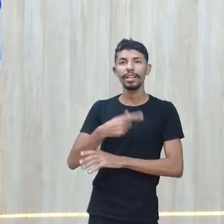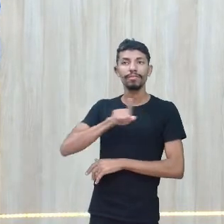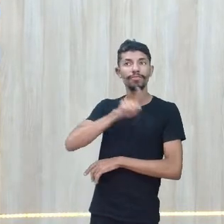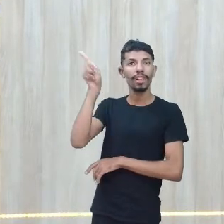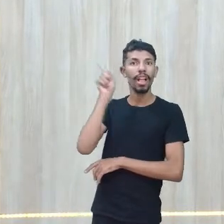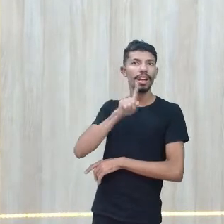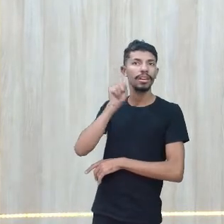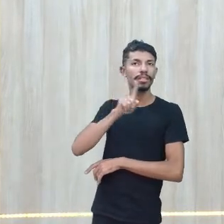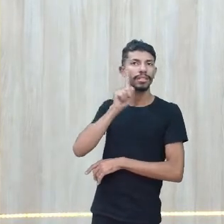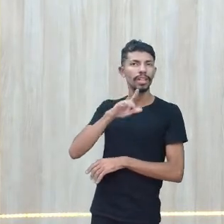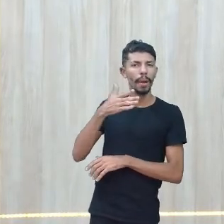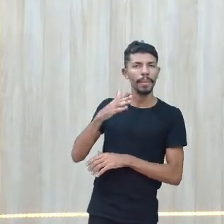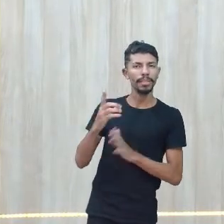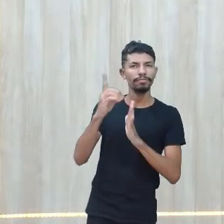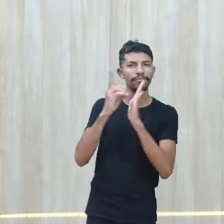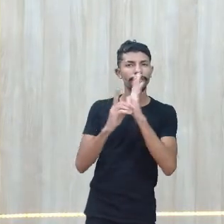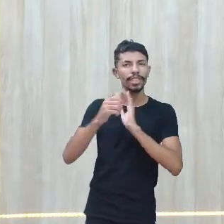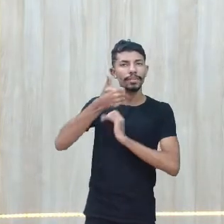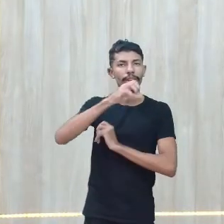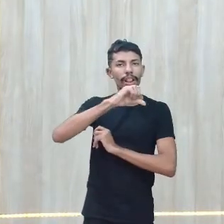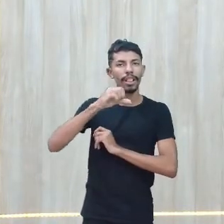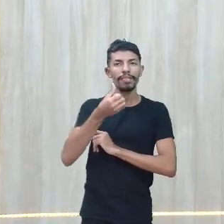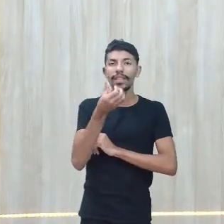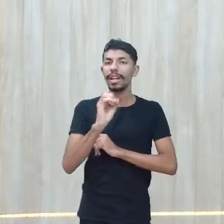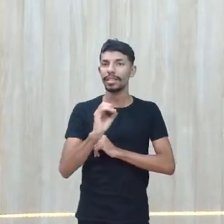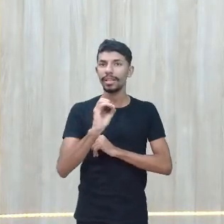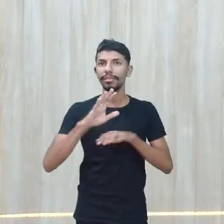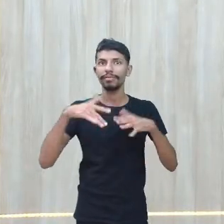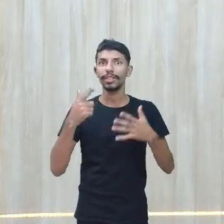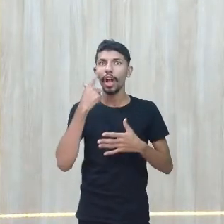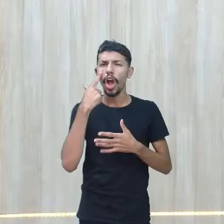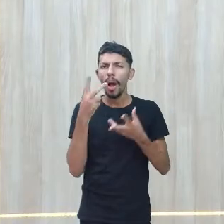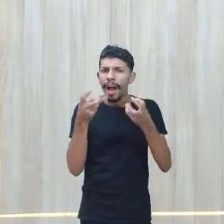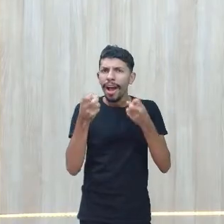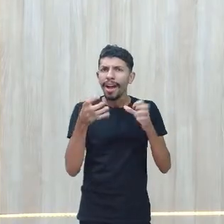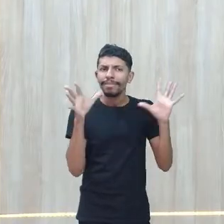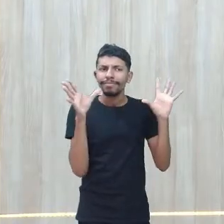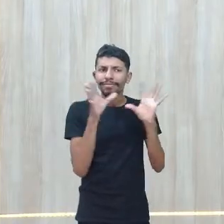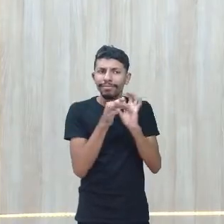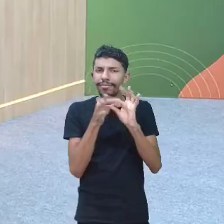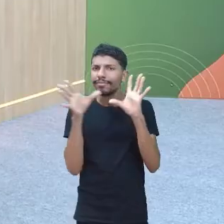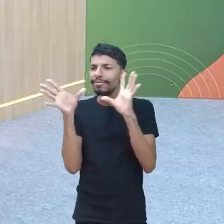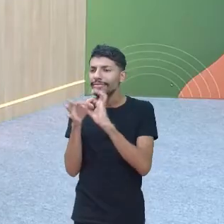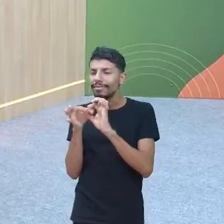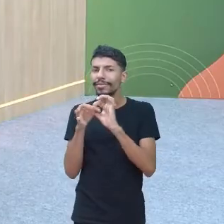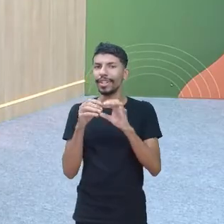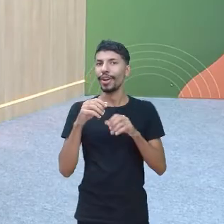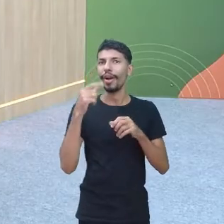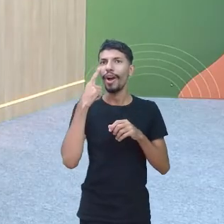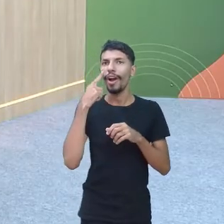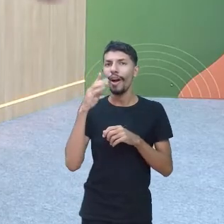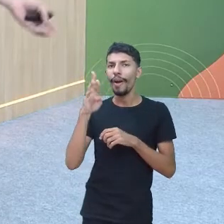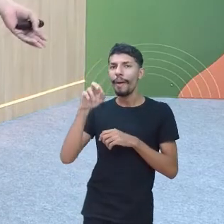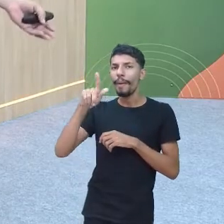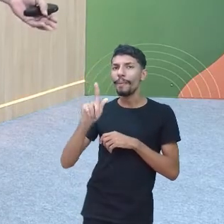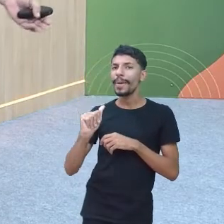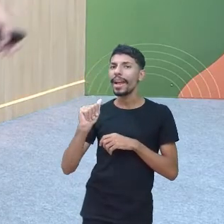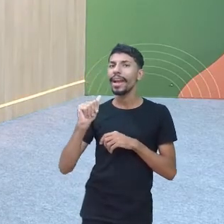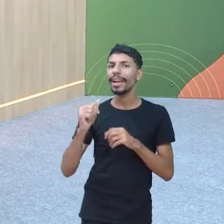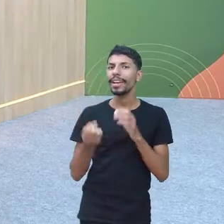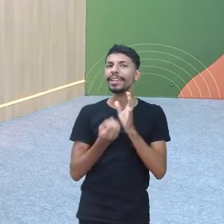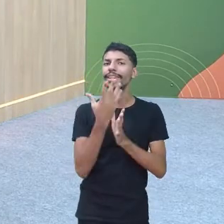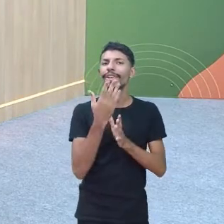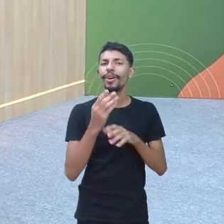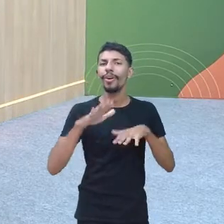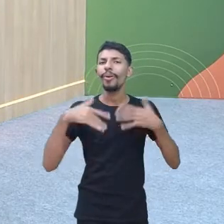partir da década de 60. Olha, vê só como está tudo ligado. O brega surgiu em que ano? Na década de 60.